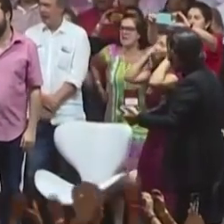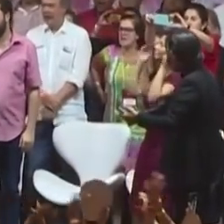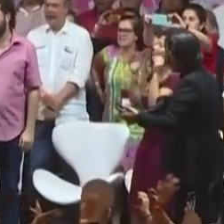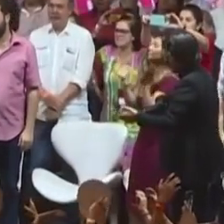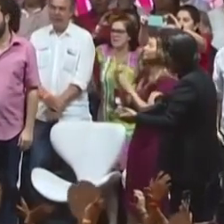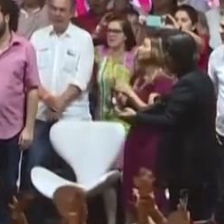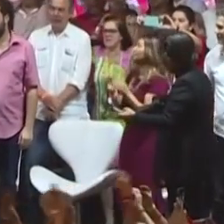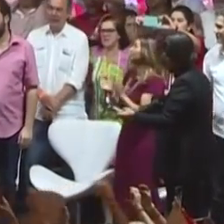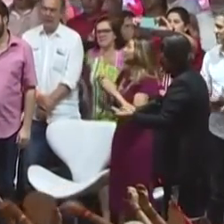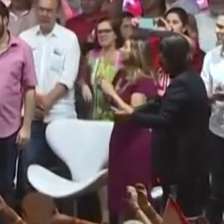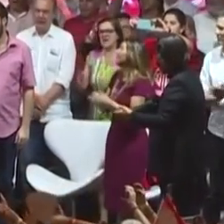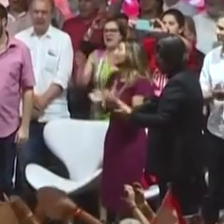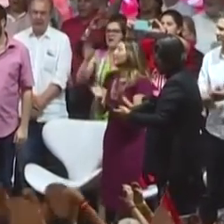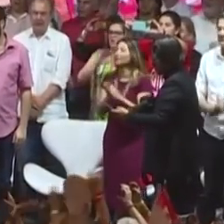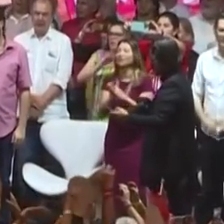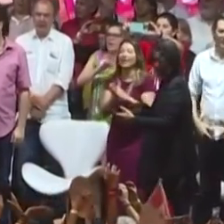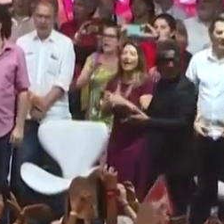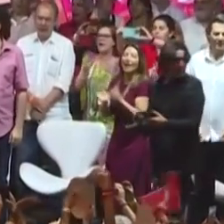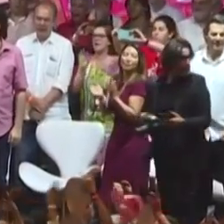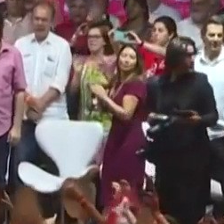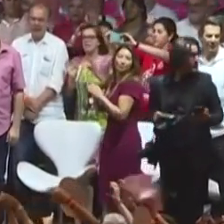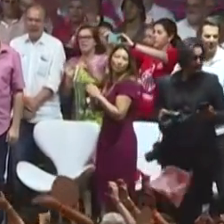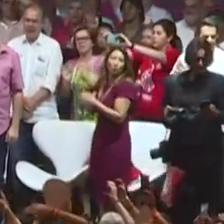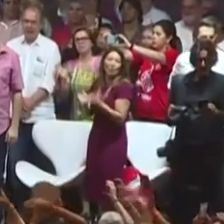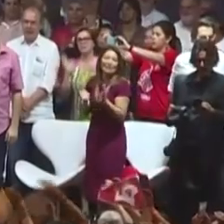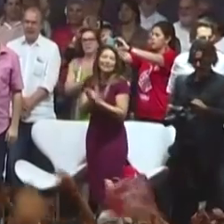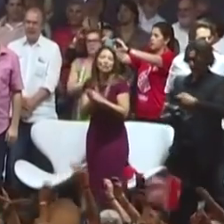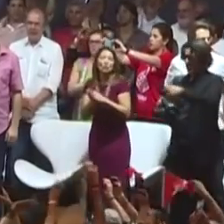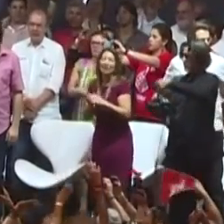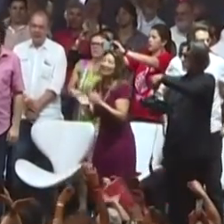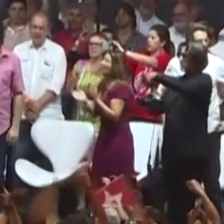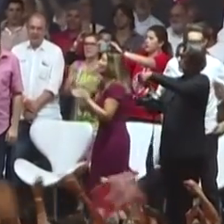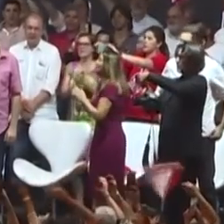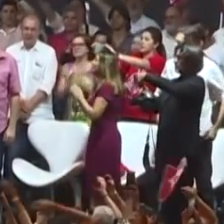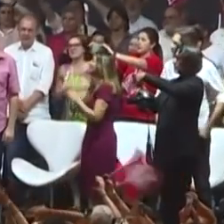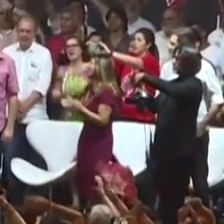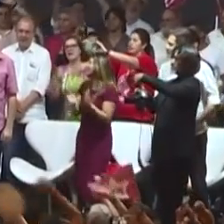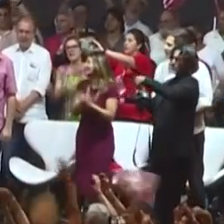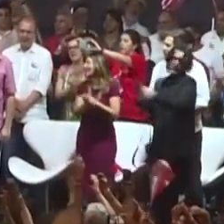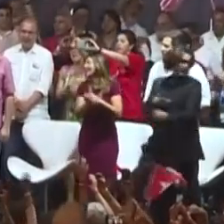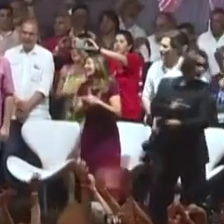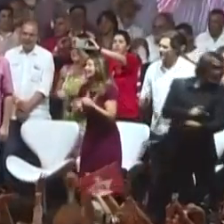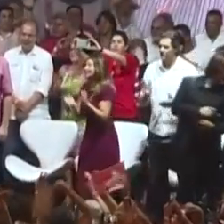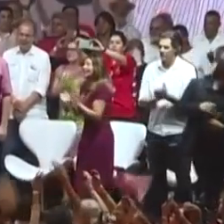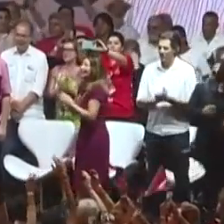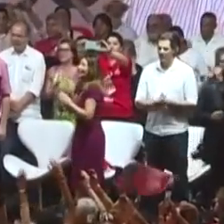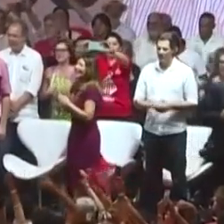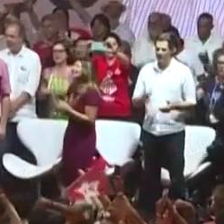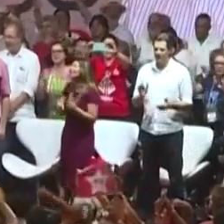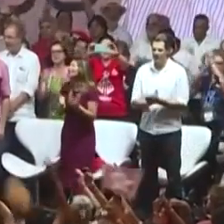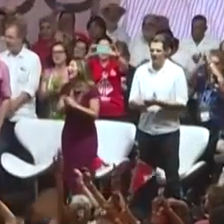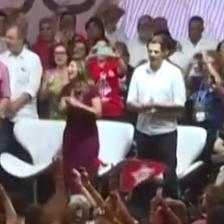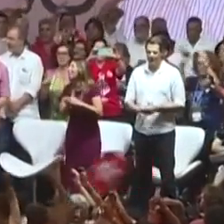vencido nessa decisão os demais integrantes da 2ª turma do stf os ministros celso de mello